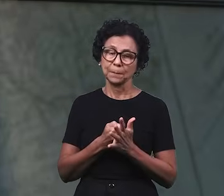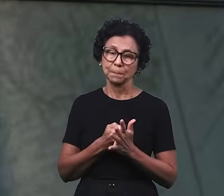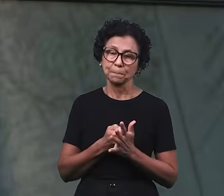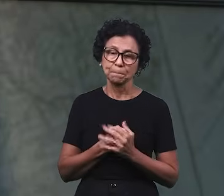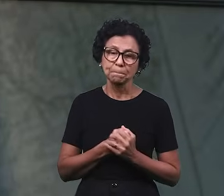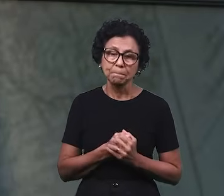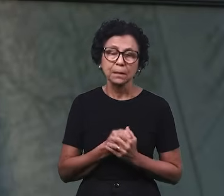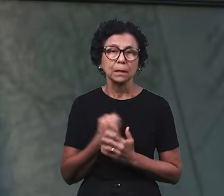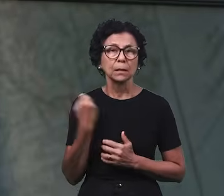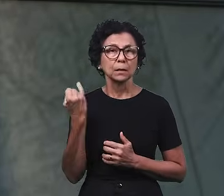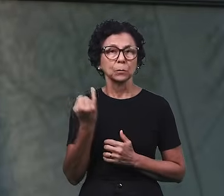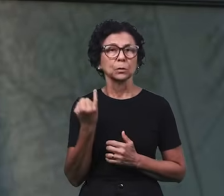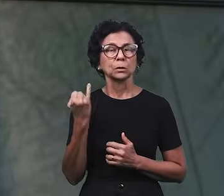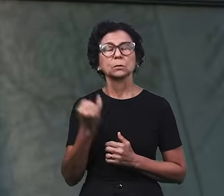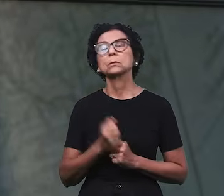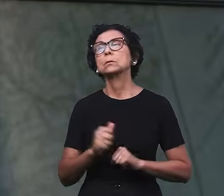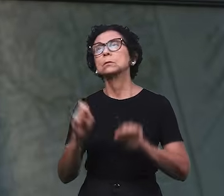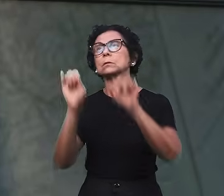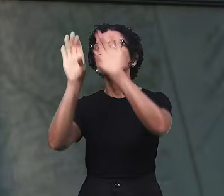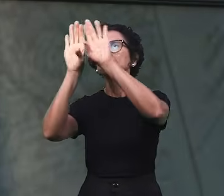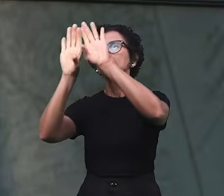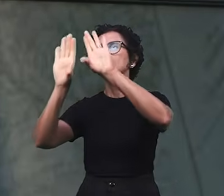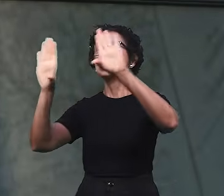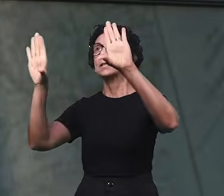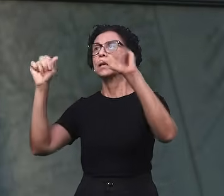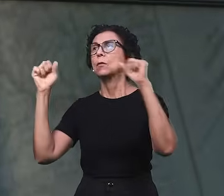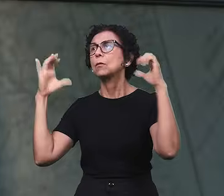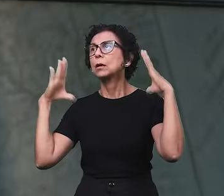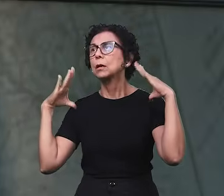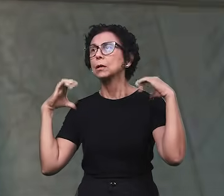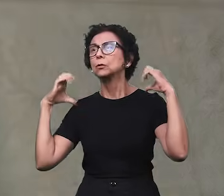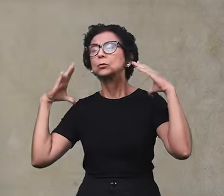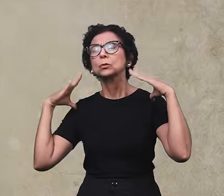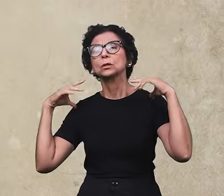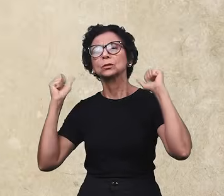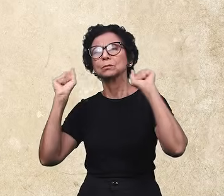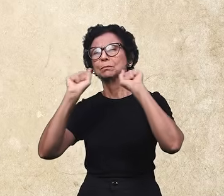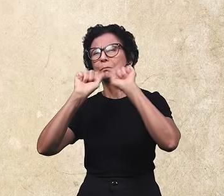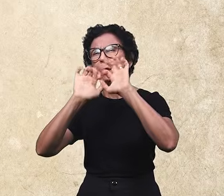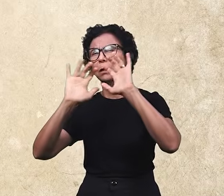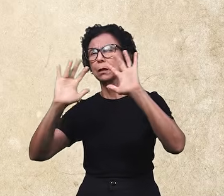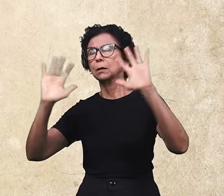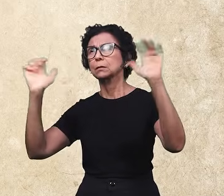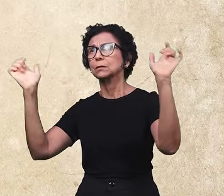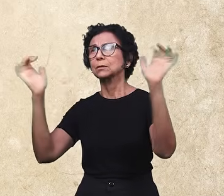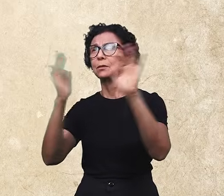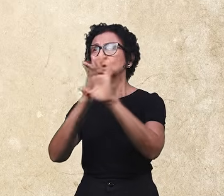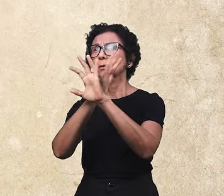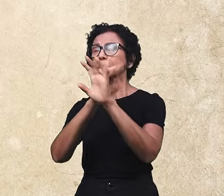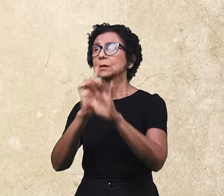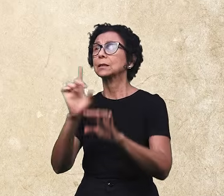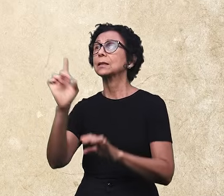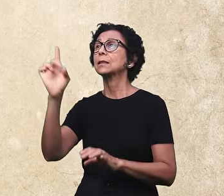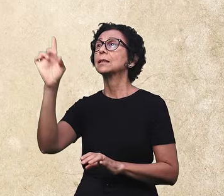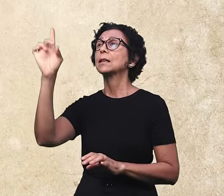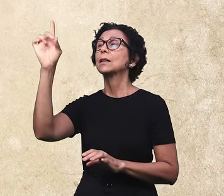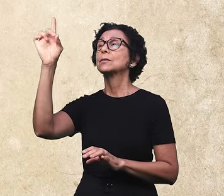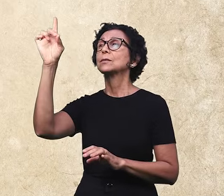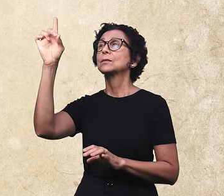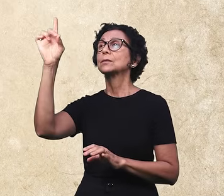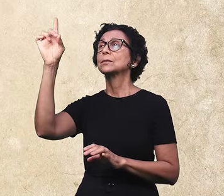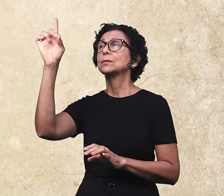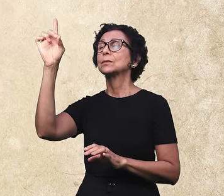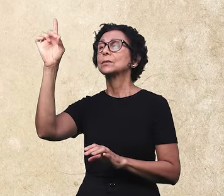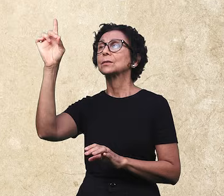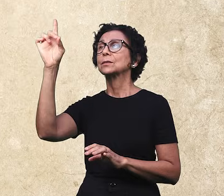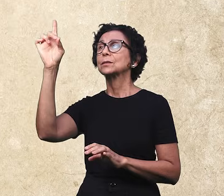mencionarmos que há anjos no céu e que eles vão dizer glória a Deus nas alturas,